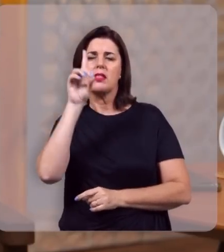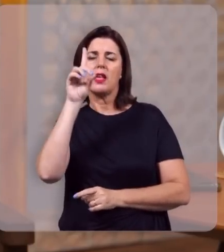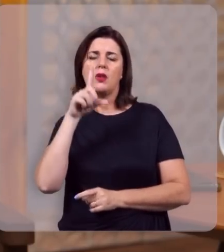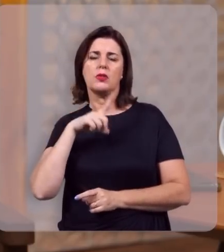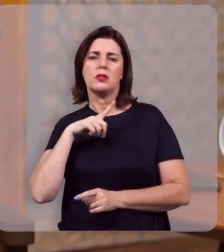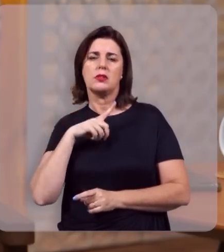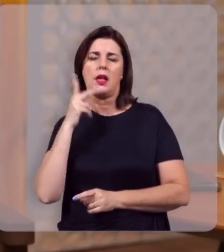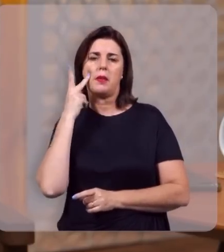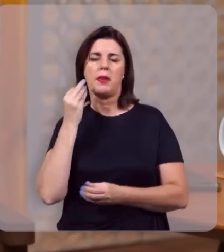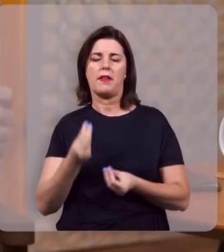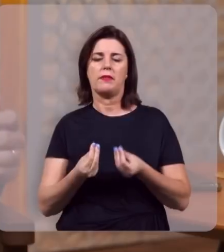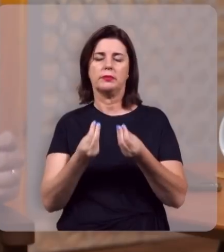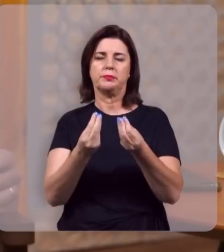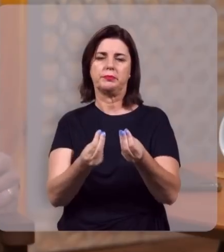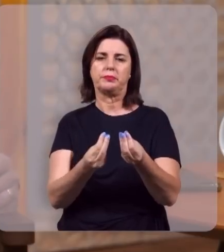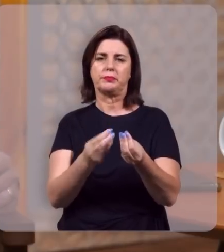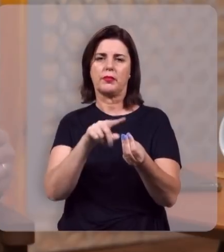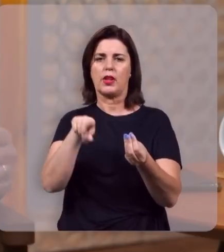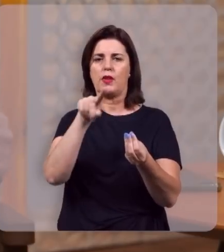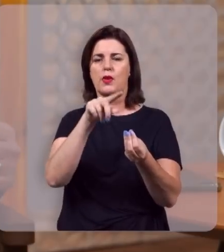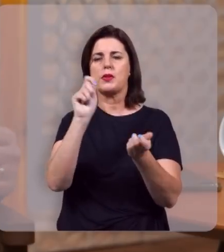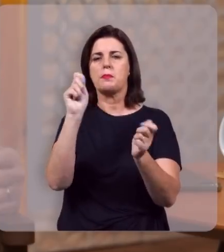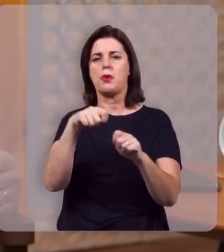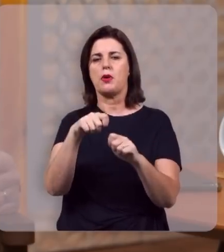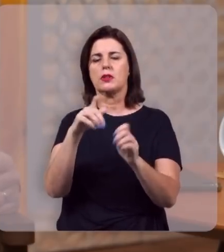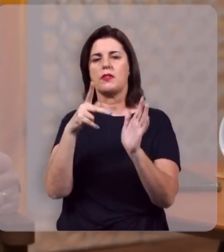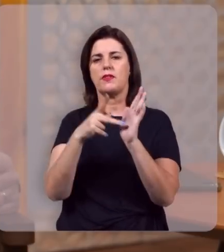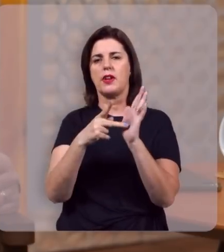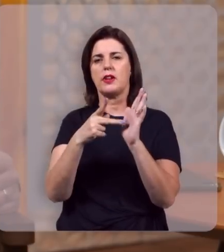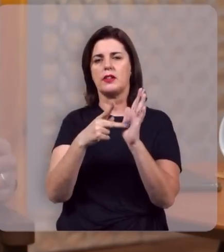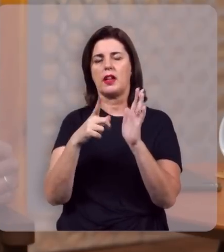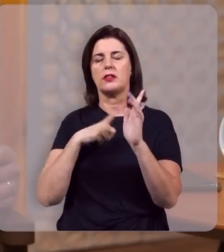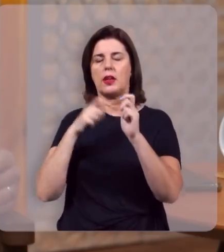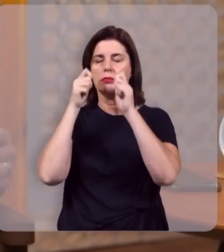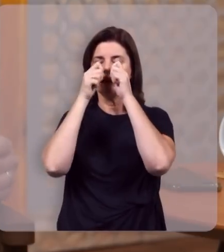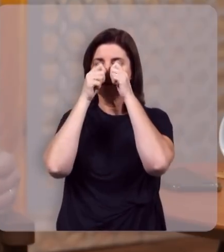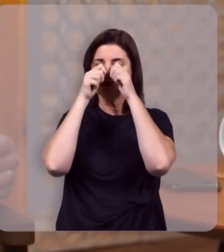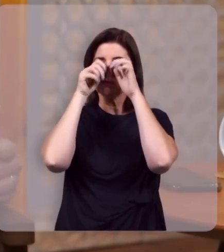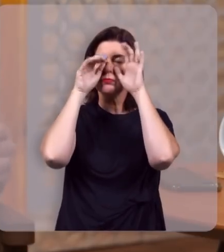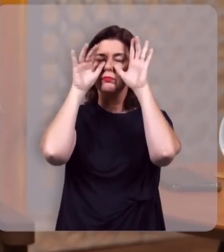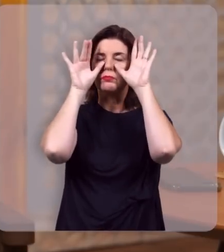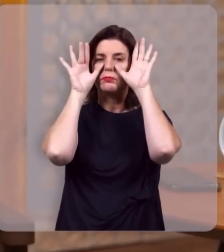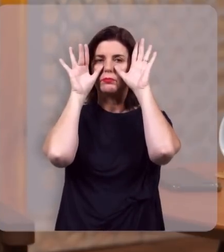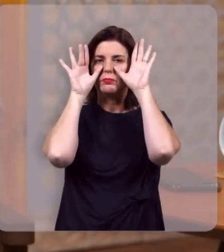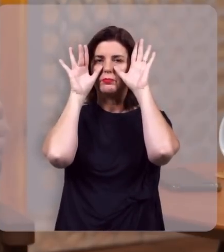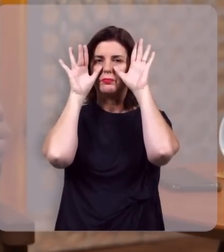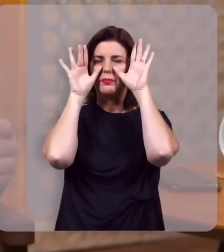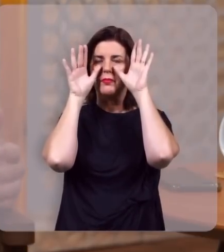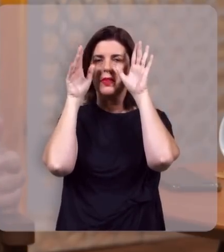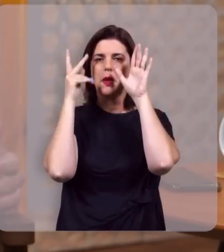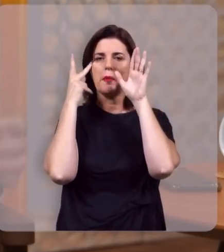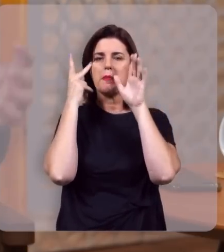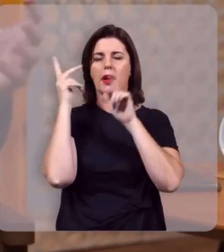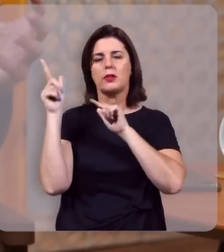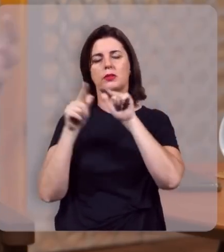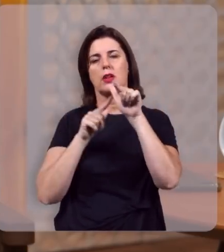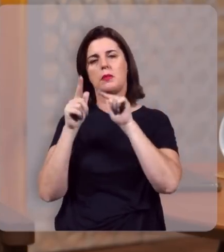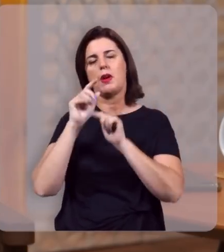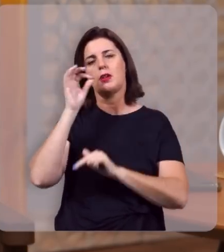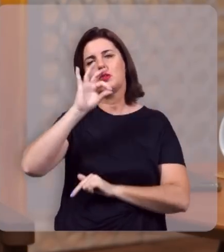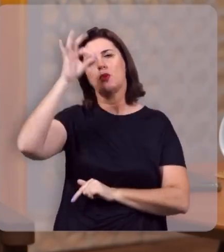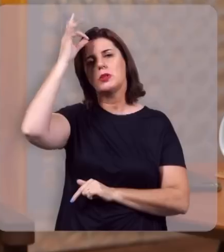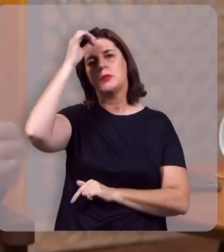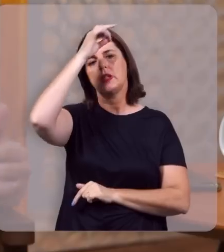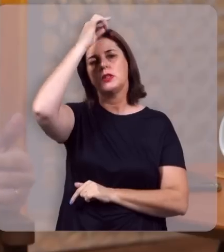aquilo que Deus tem a te dizer e que você possa, de fato, ter os seus olhos abertos para a ação